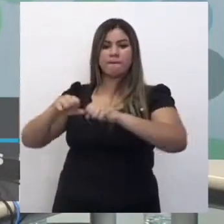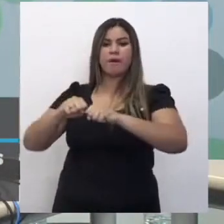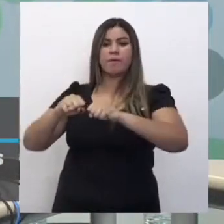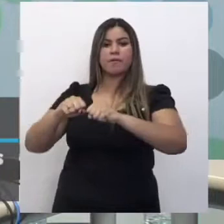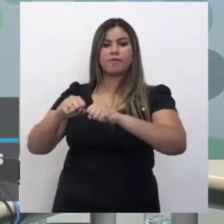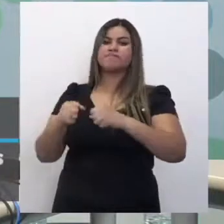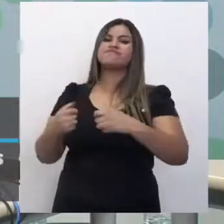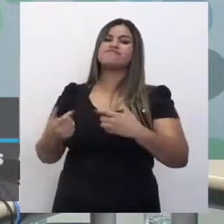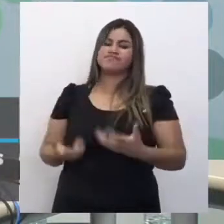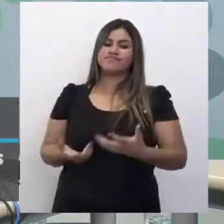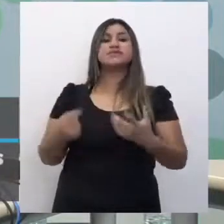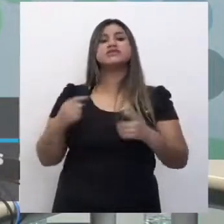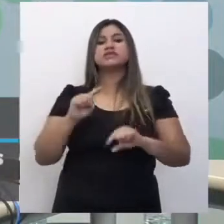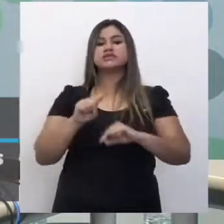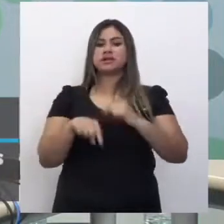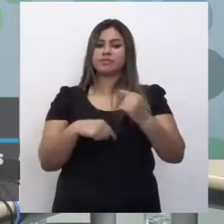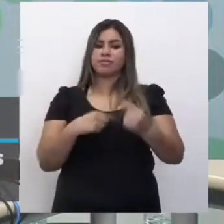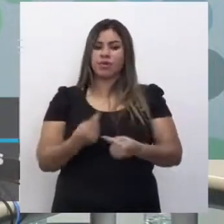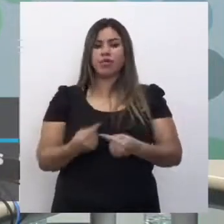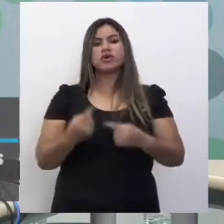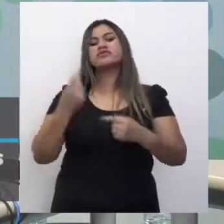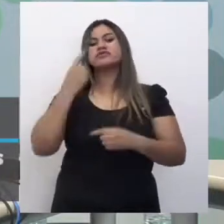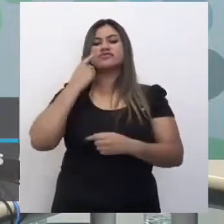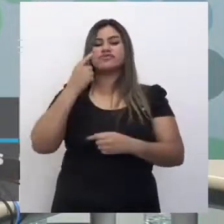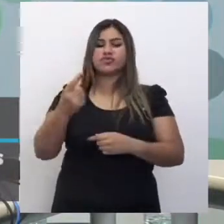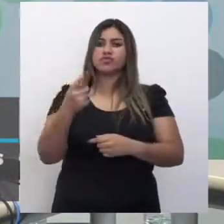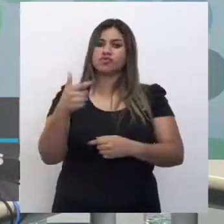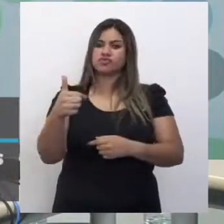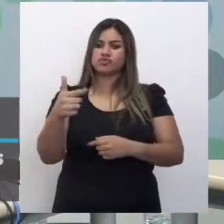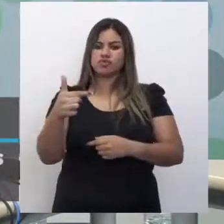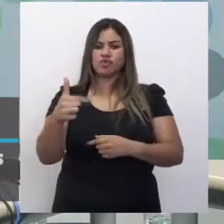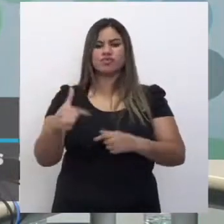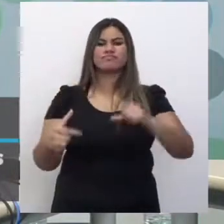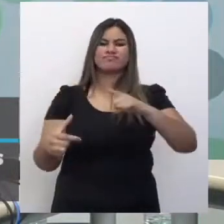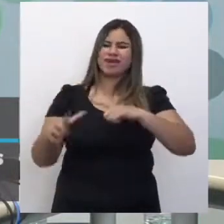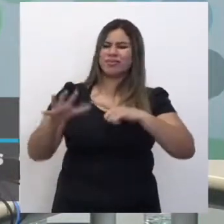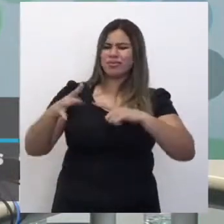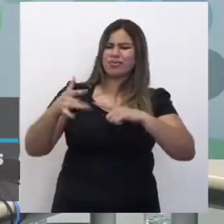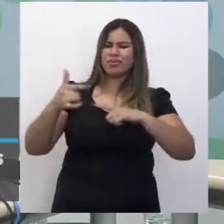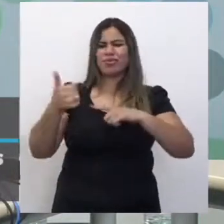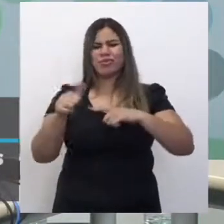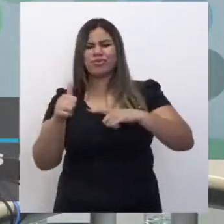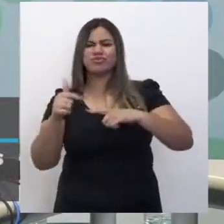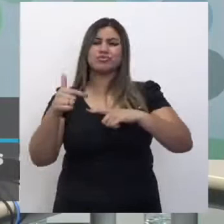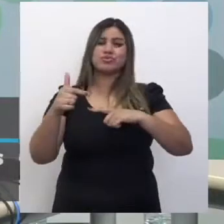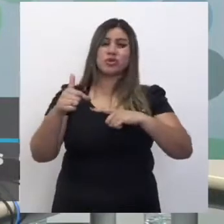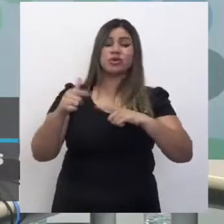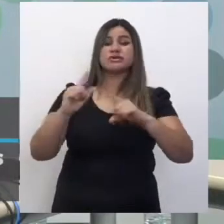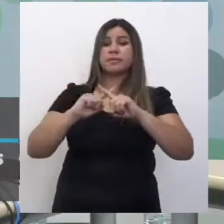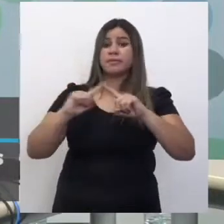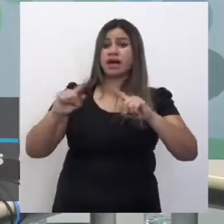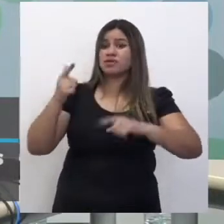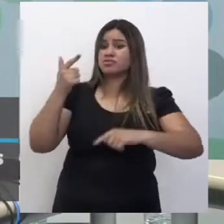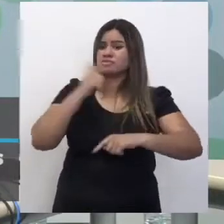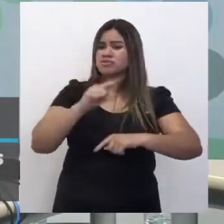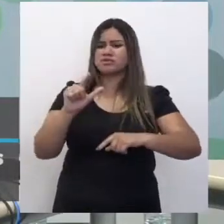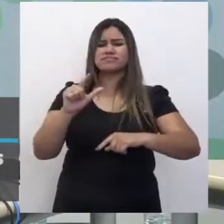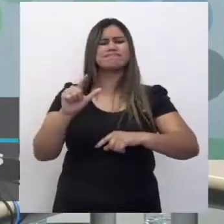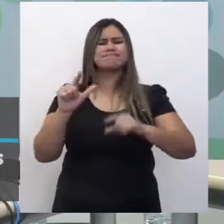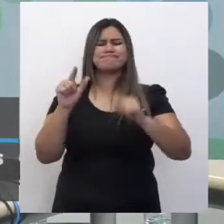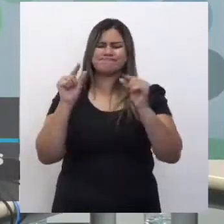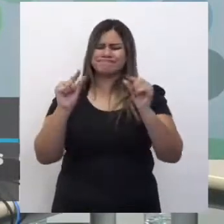muçulmanos. E a gente viu que das quase 12 cruzadas que houveram, né, 11 ou 12, poucas tiveram sucesso, então